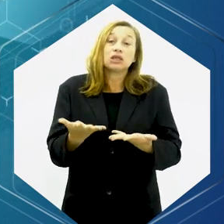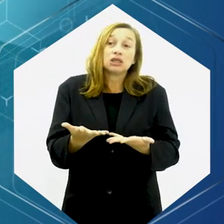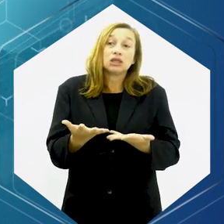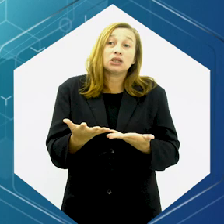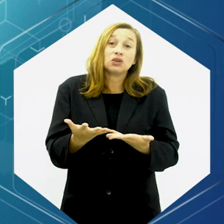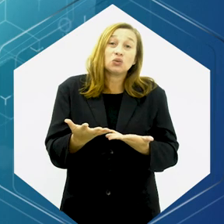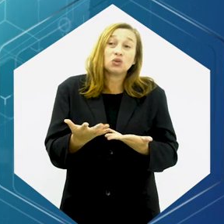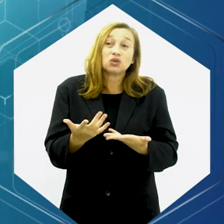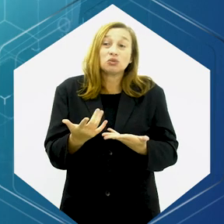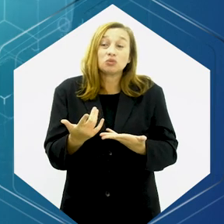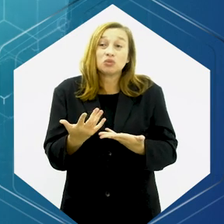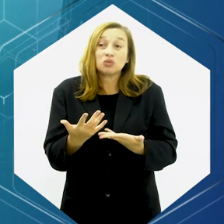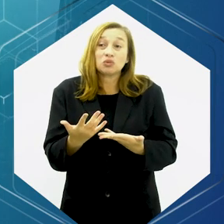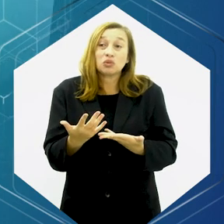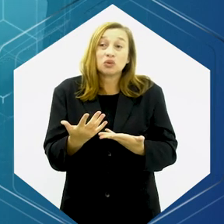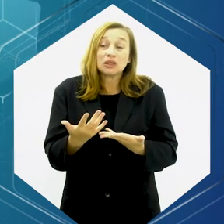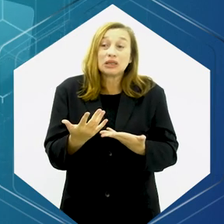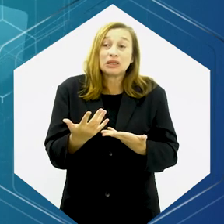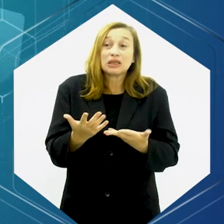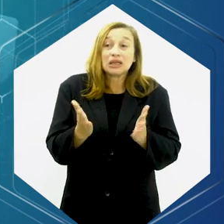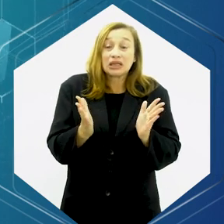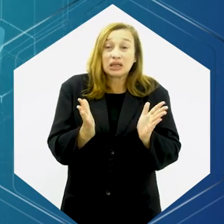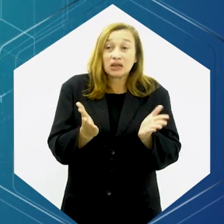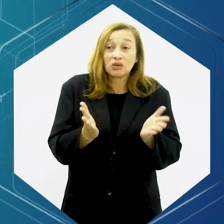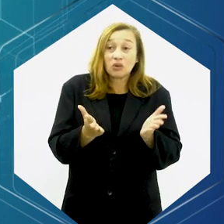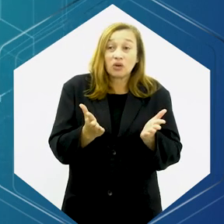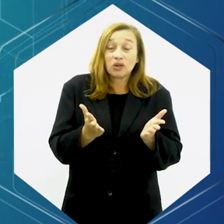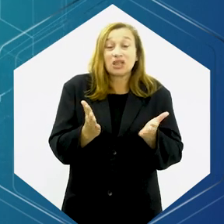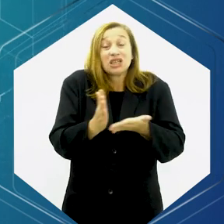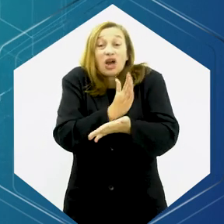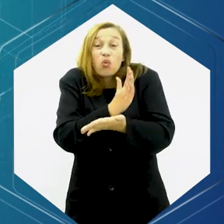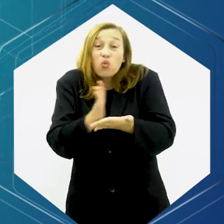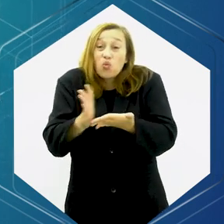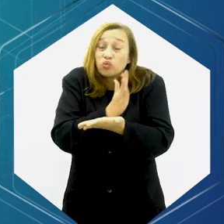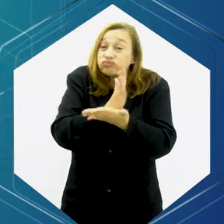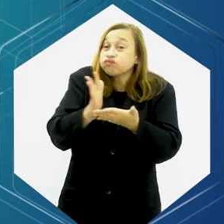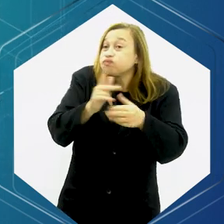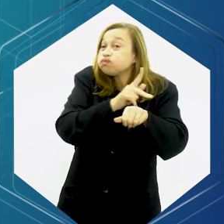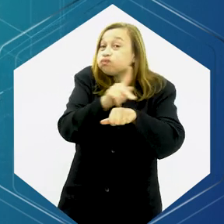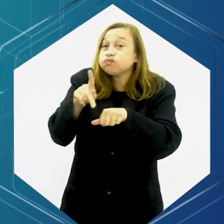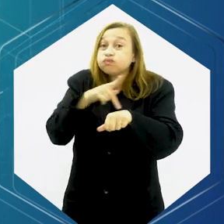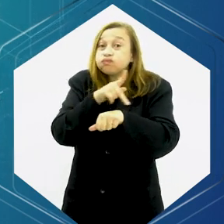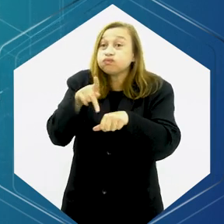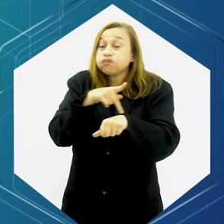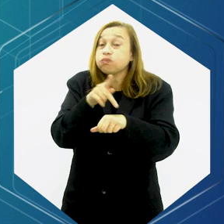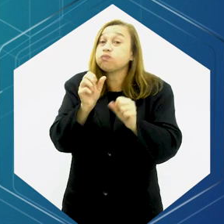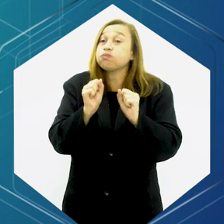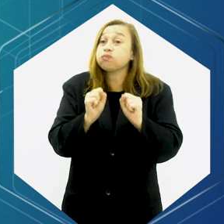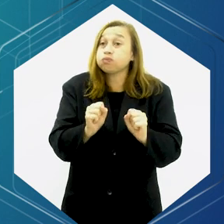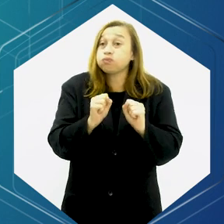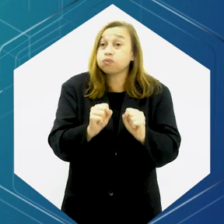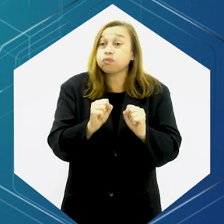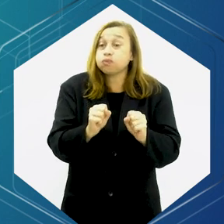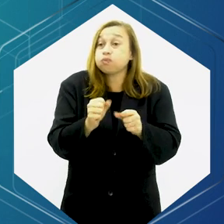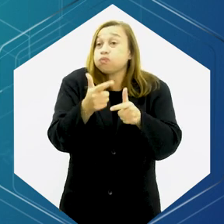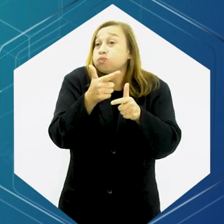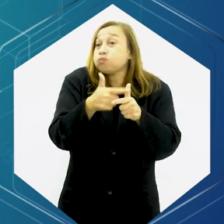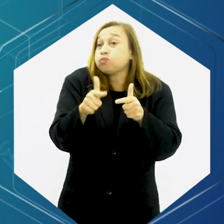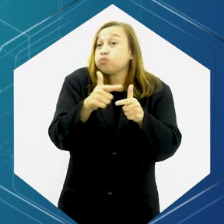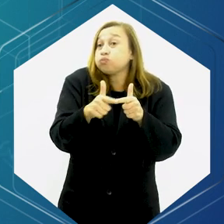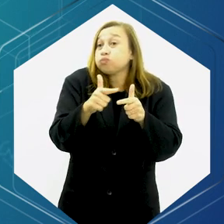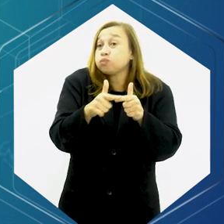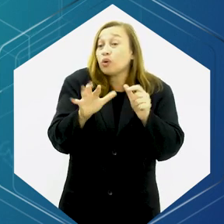está se considerando como um poderia em alguns países pode ser até considerado